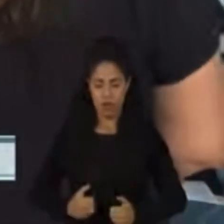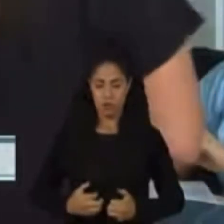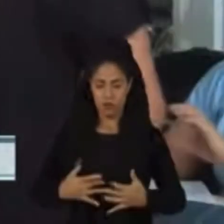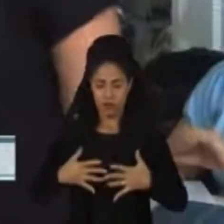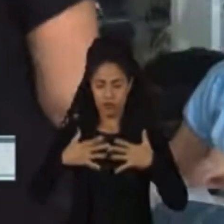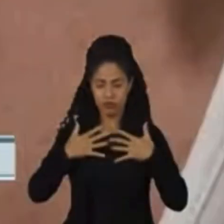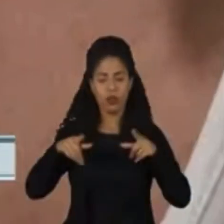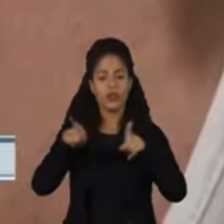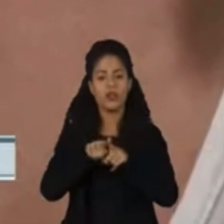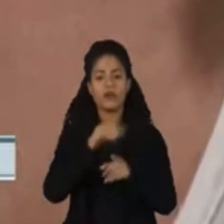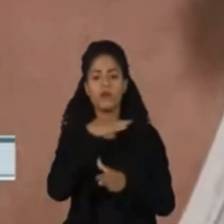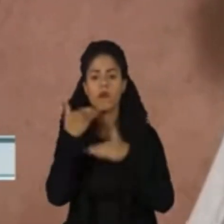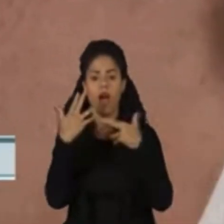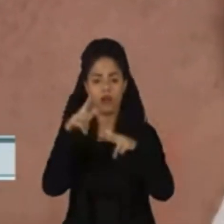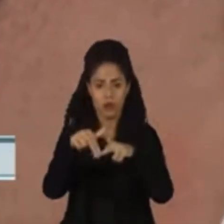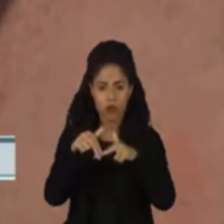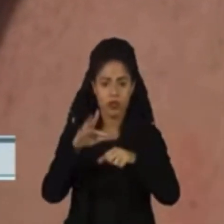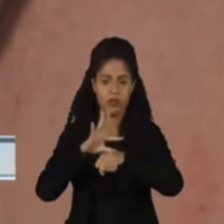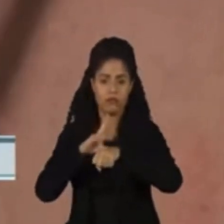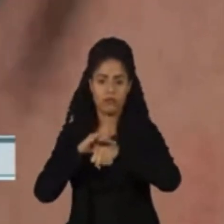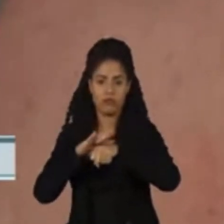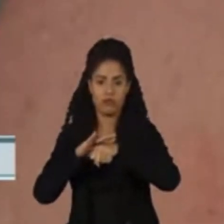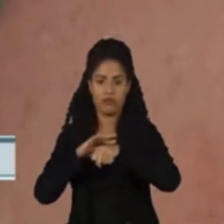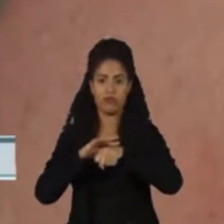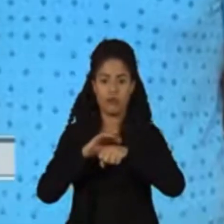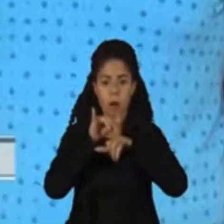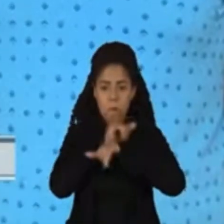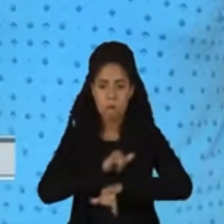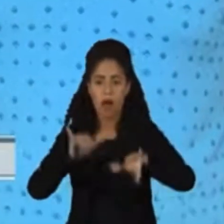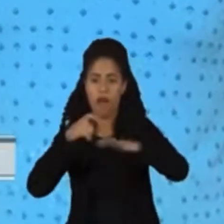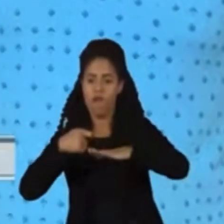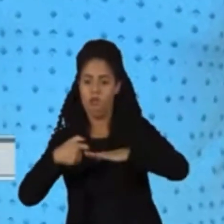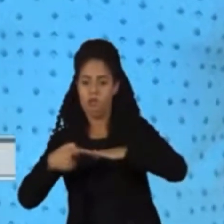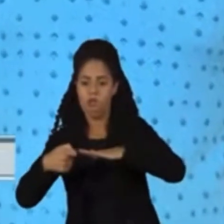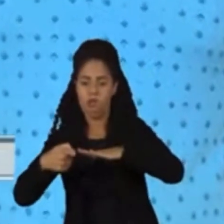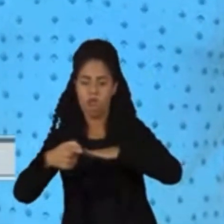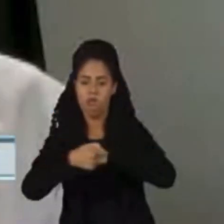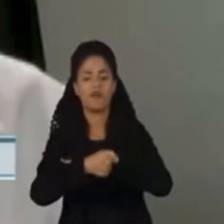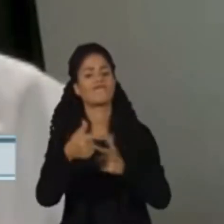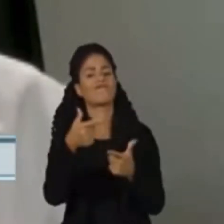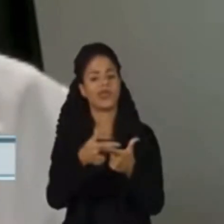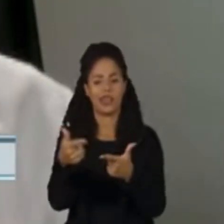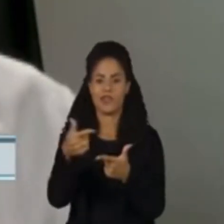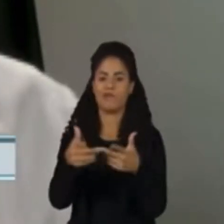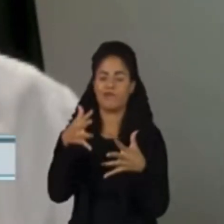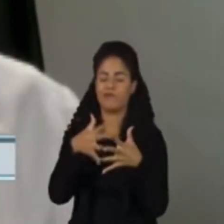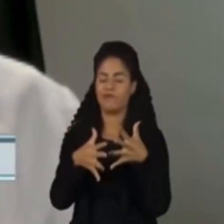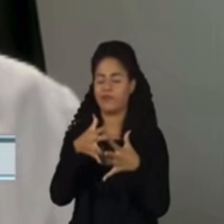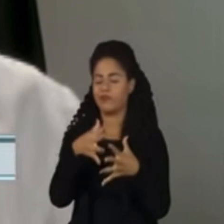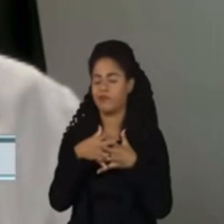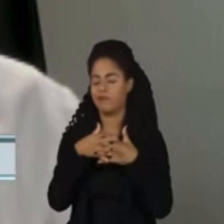mortes pela doença somado a disseminação de Notícias falsas atrapalhou o processo